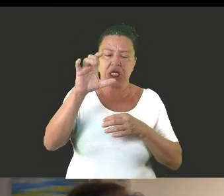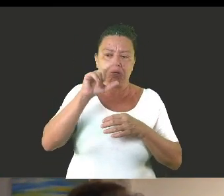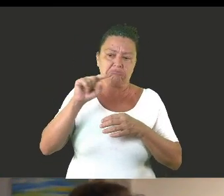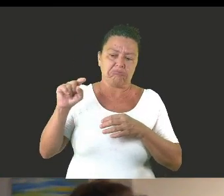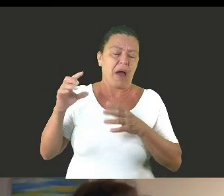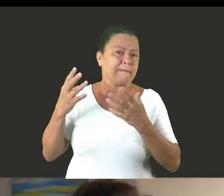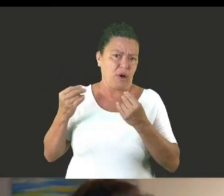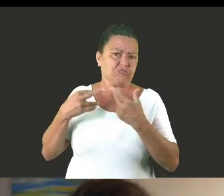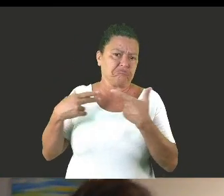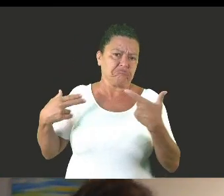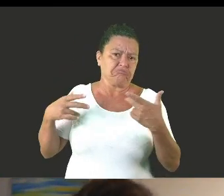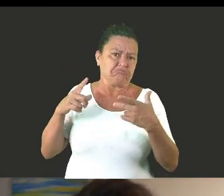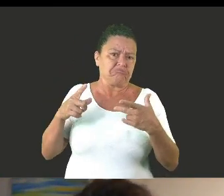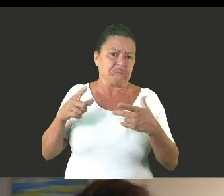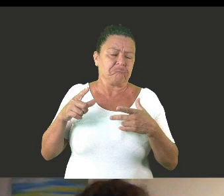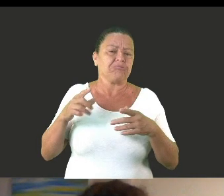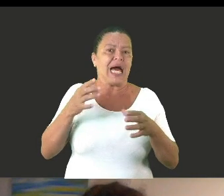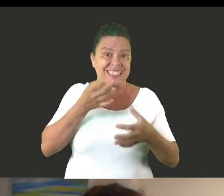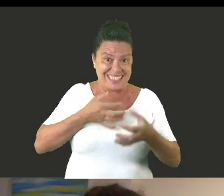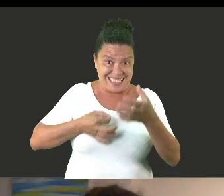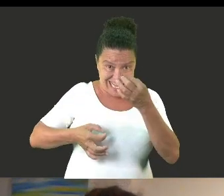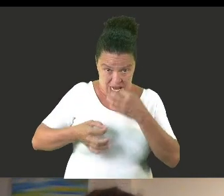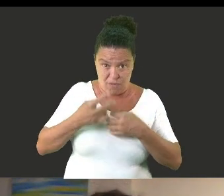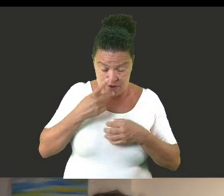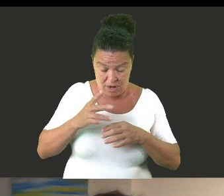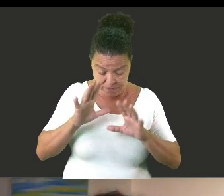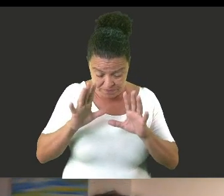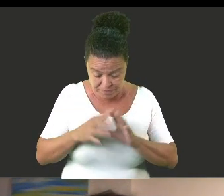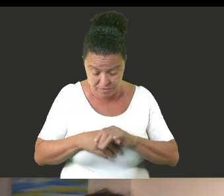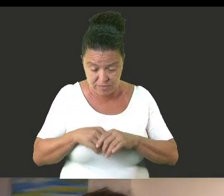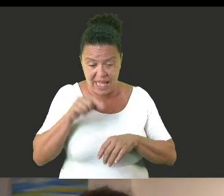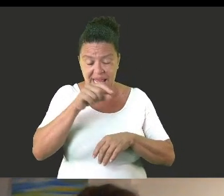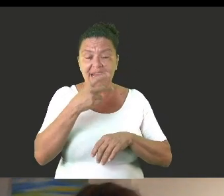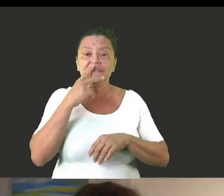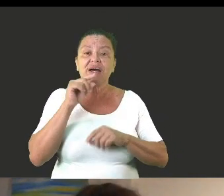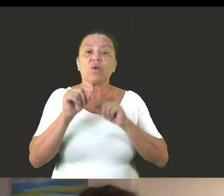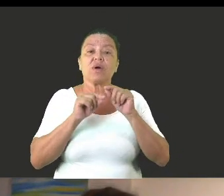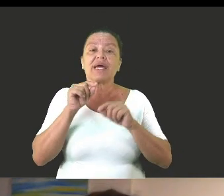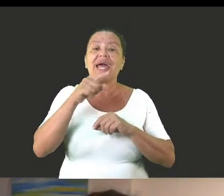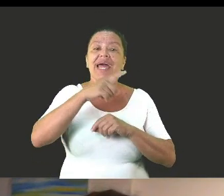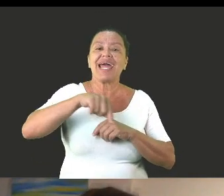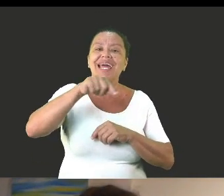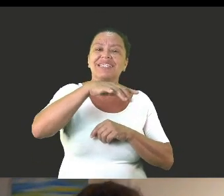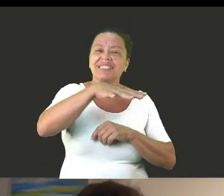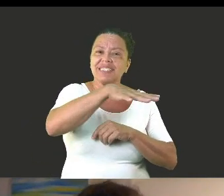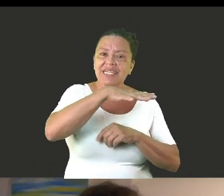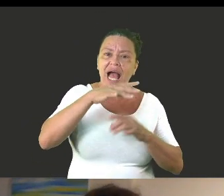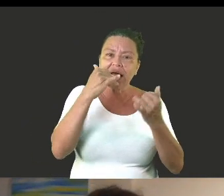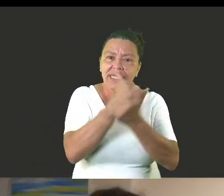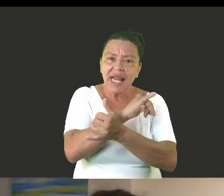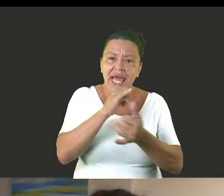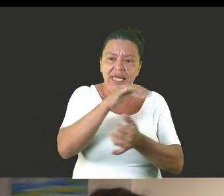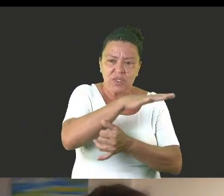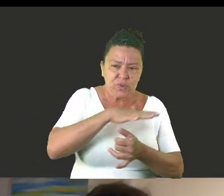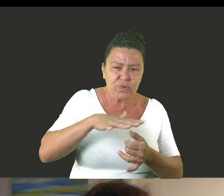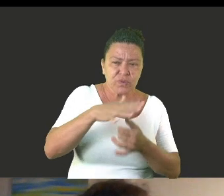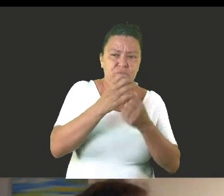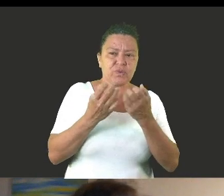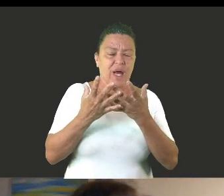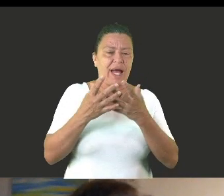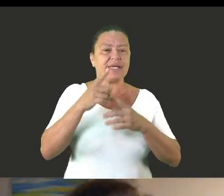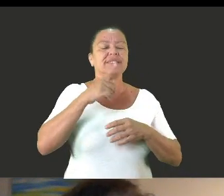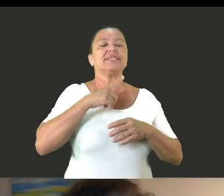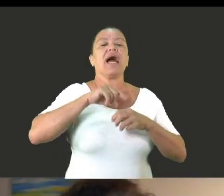está se referindo às células, né? Então ele diz que esse campo de energia é